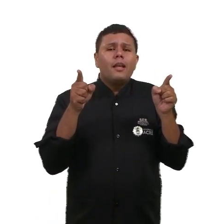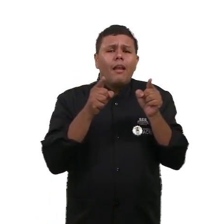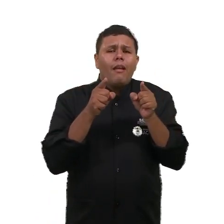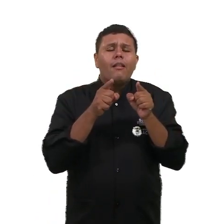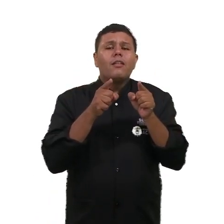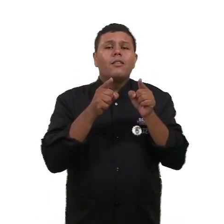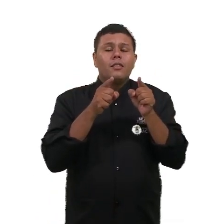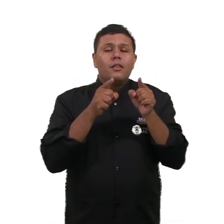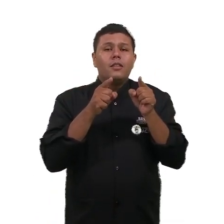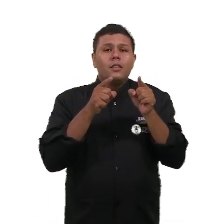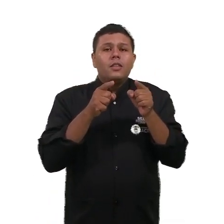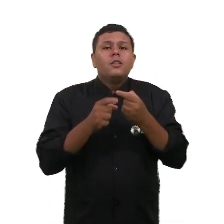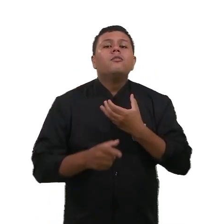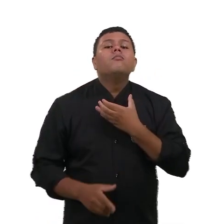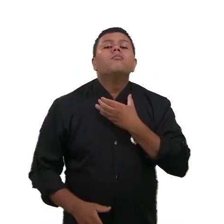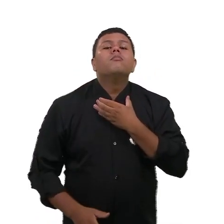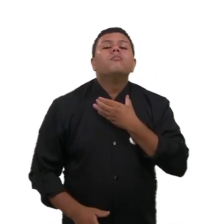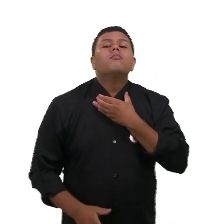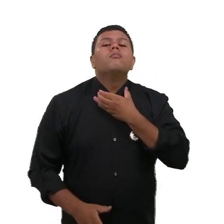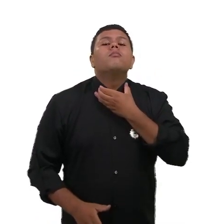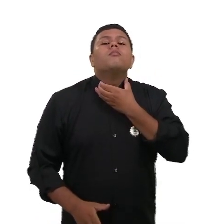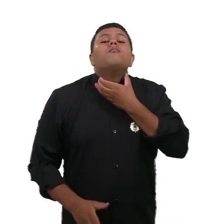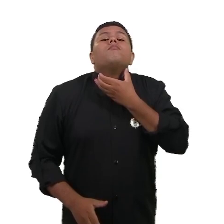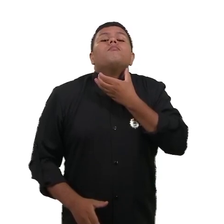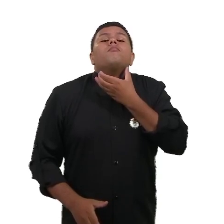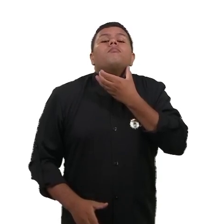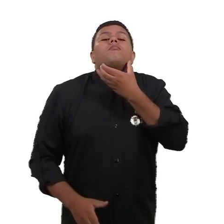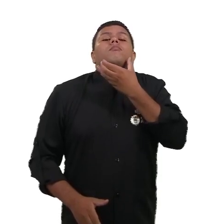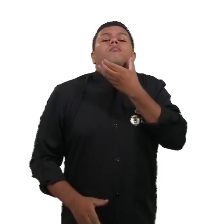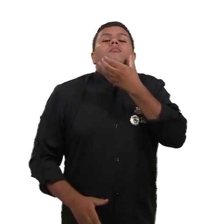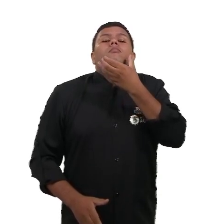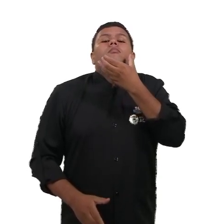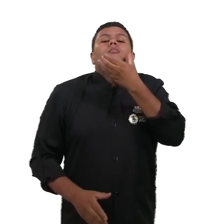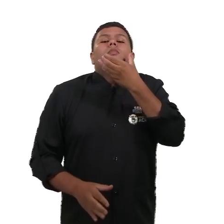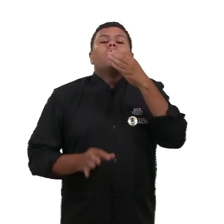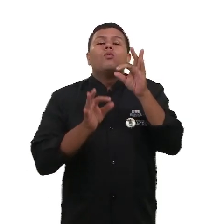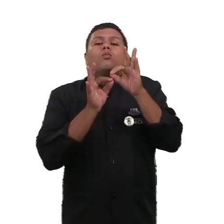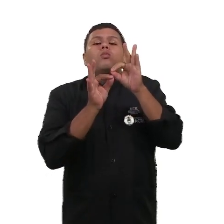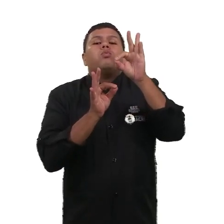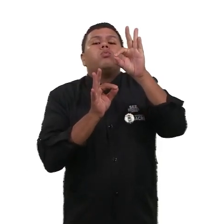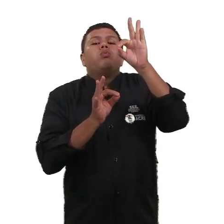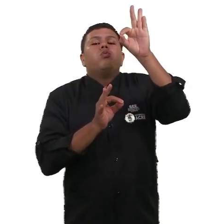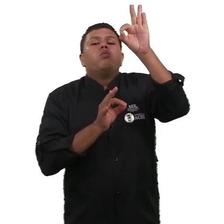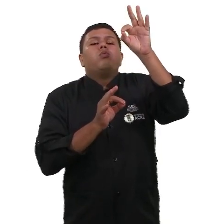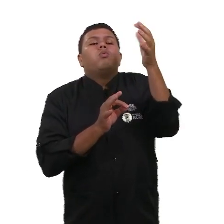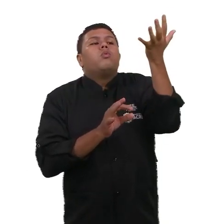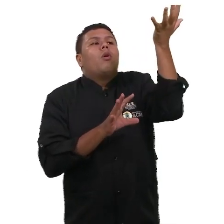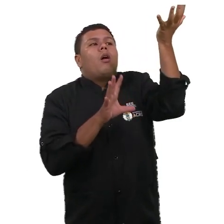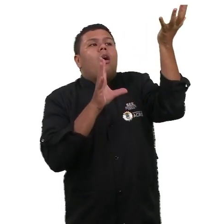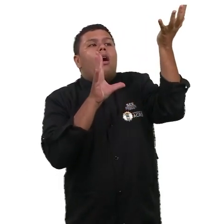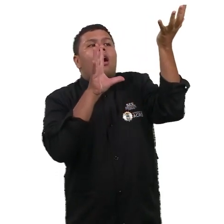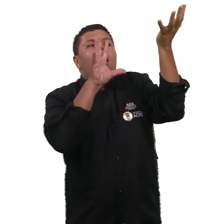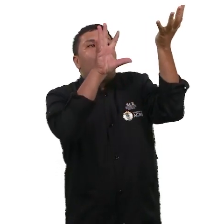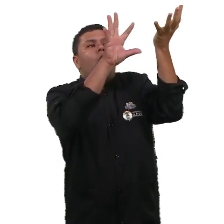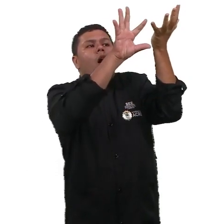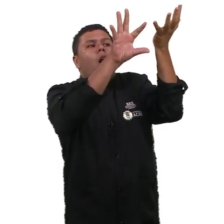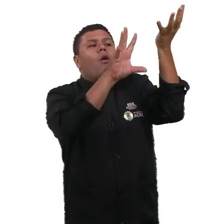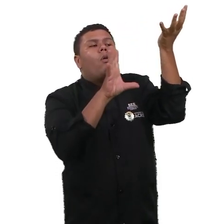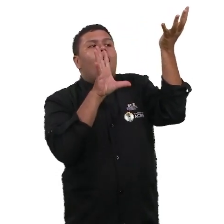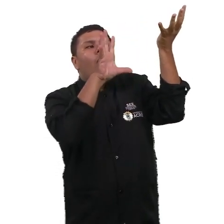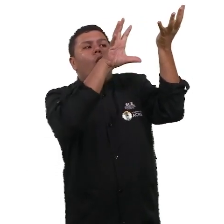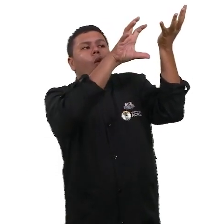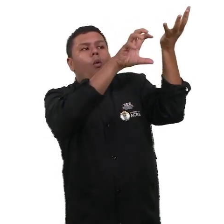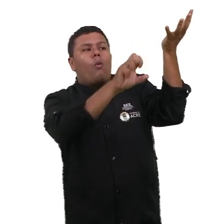de tanto ela esticar, buscando folhas para comer, foram se esticando. E essa característica foi passada aos